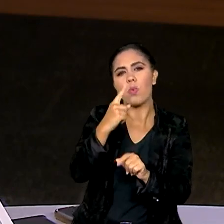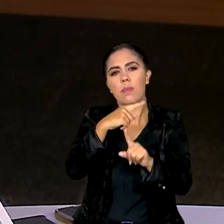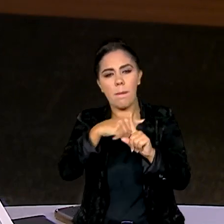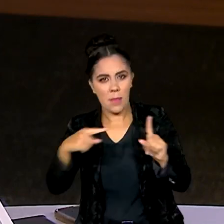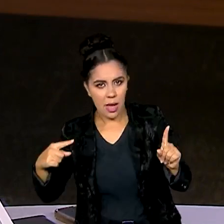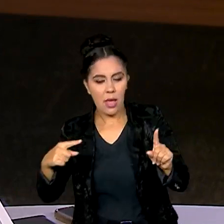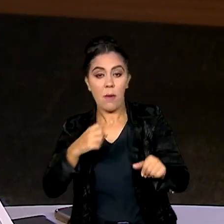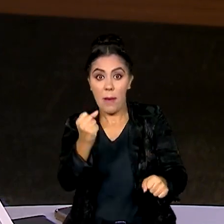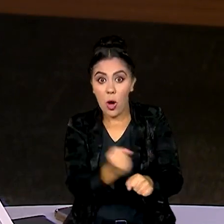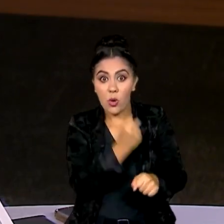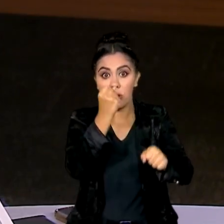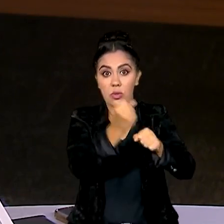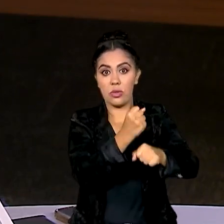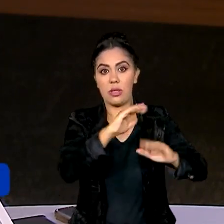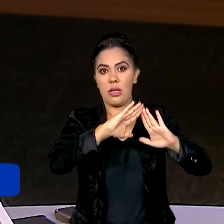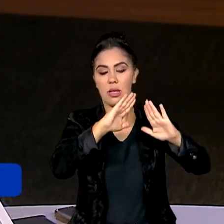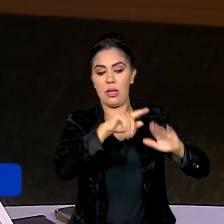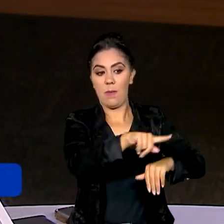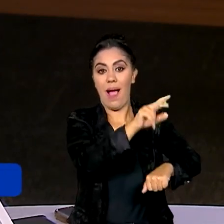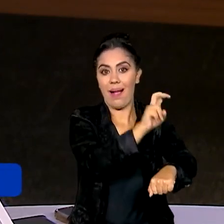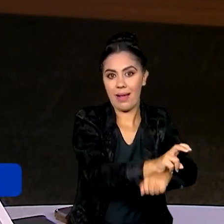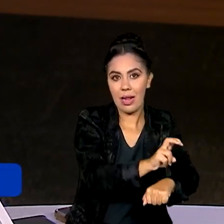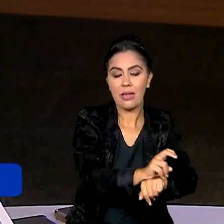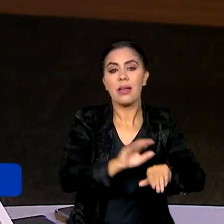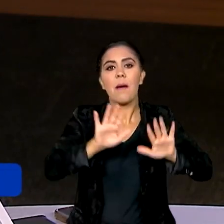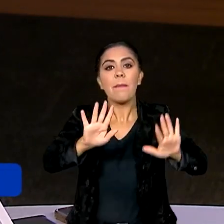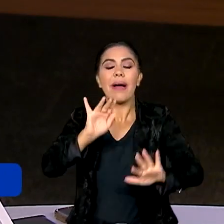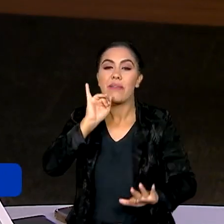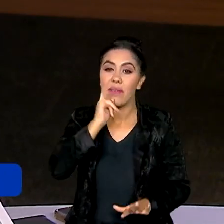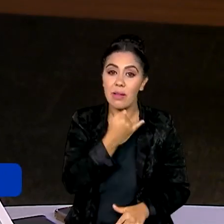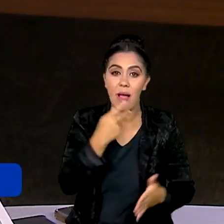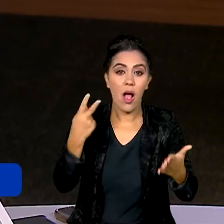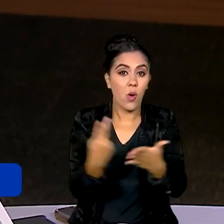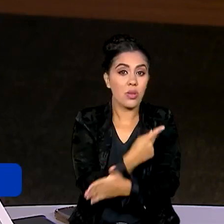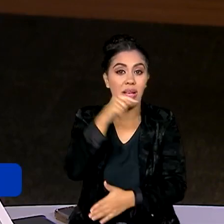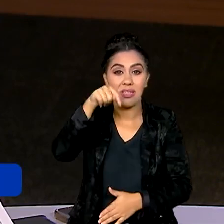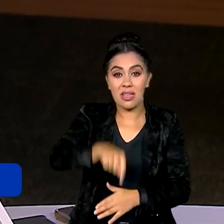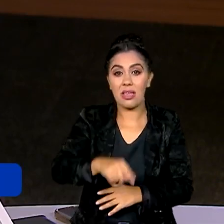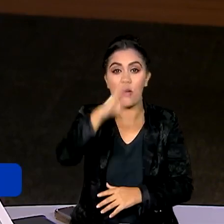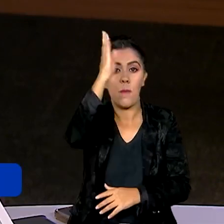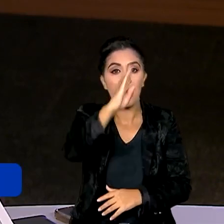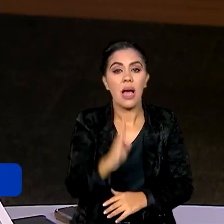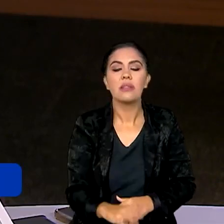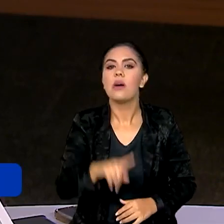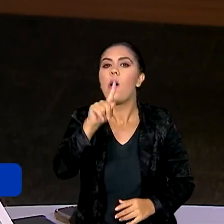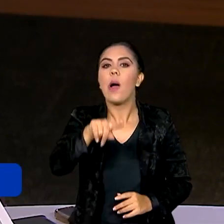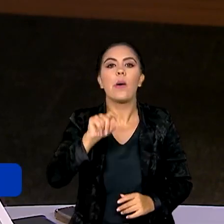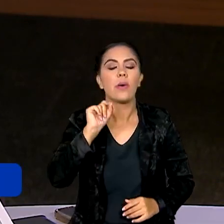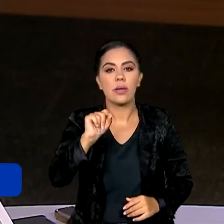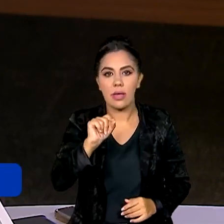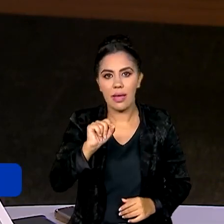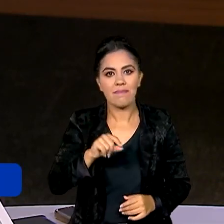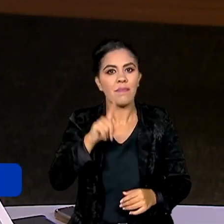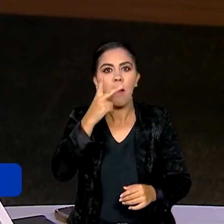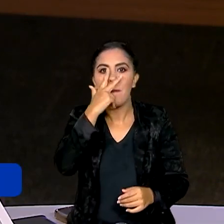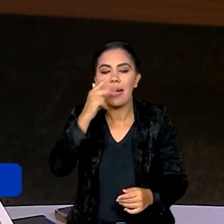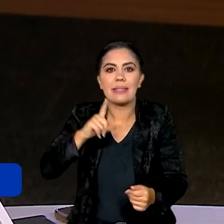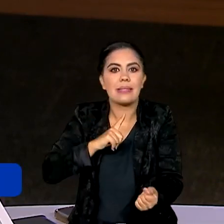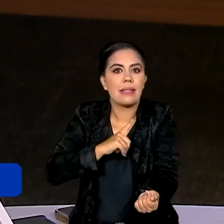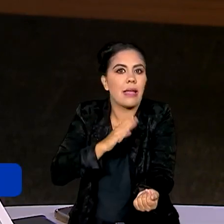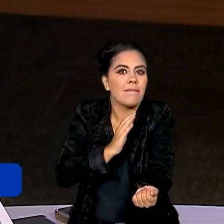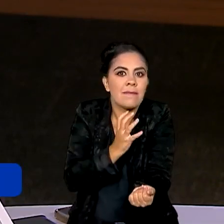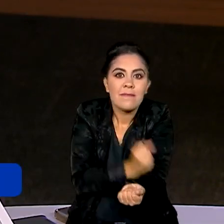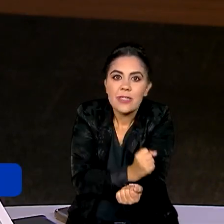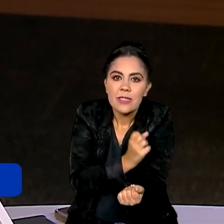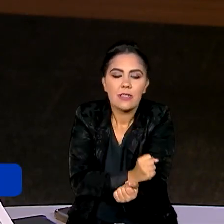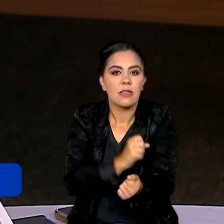normal. Mas, infelizmente, o que acontece no Brasil é que há um vício. Eu acho que a legislação precisaria ser